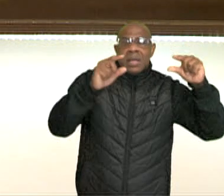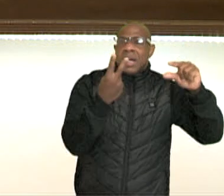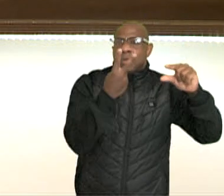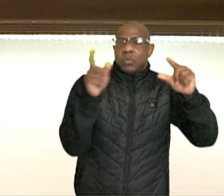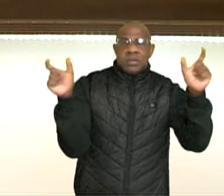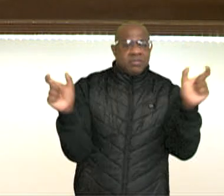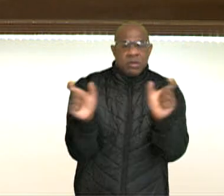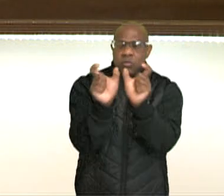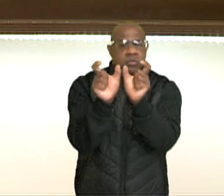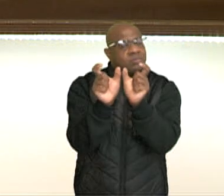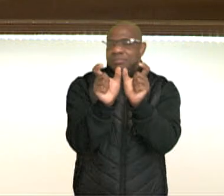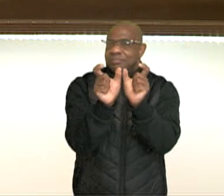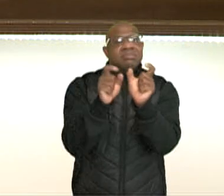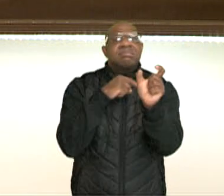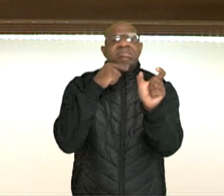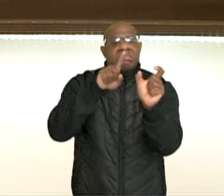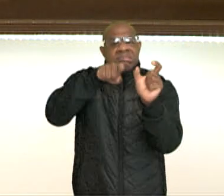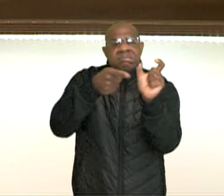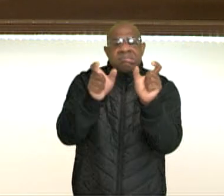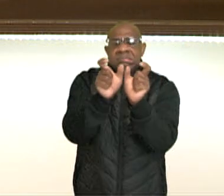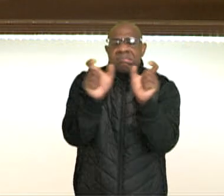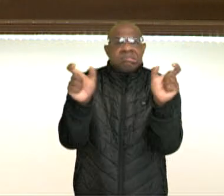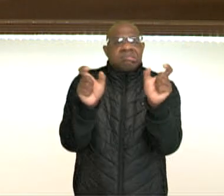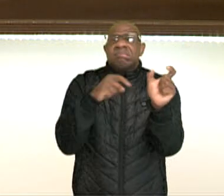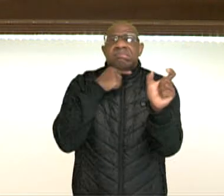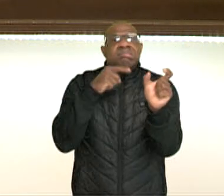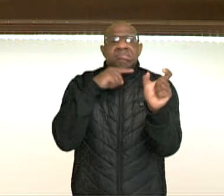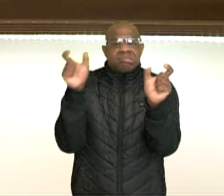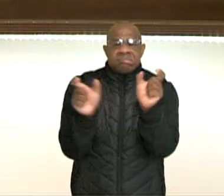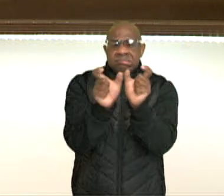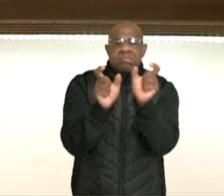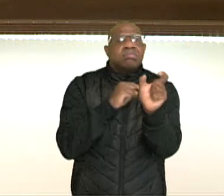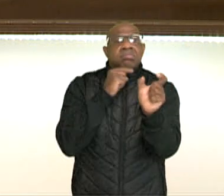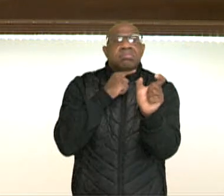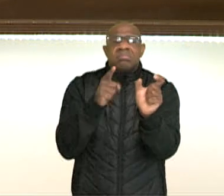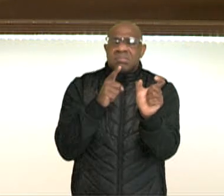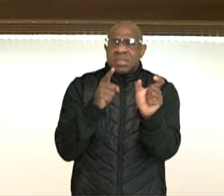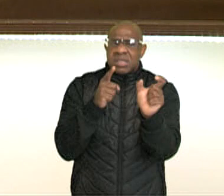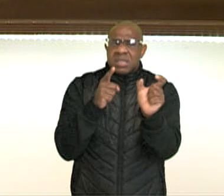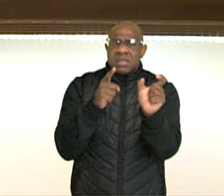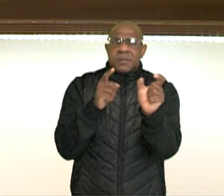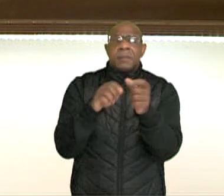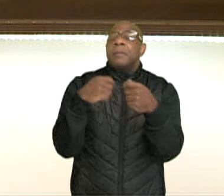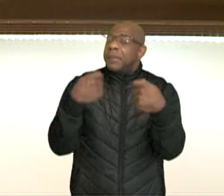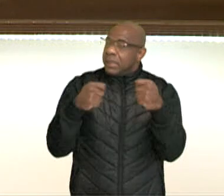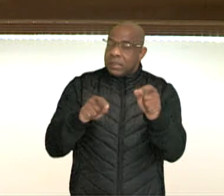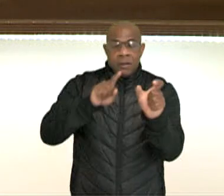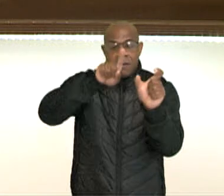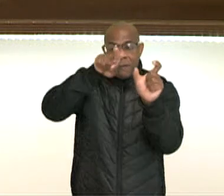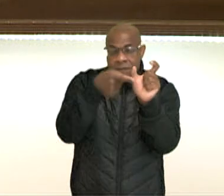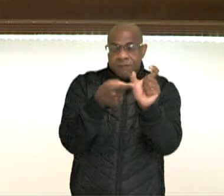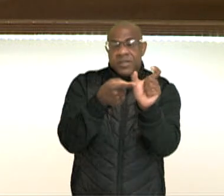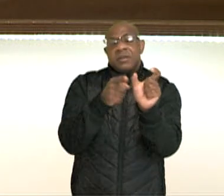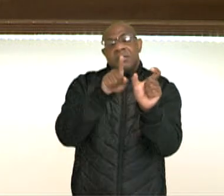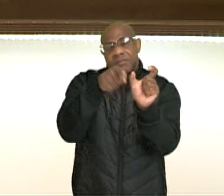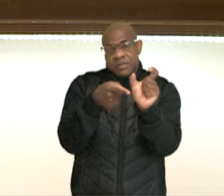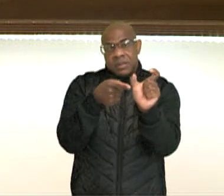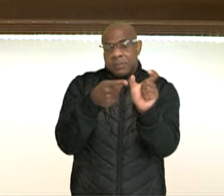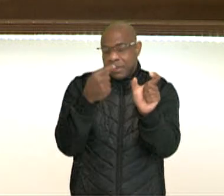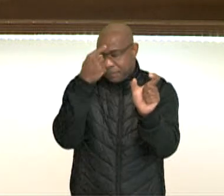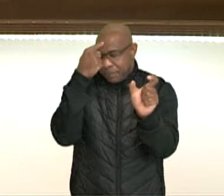juntas ali, sem essa conjunção, aí fica necessário colocar uma vírgulazinha para